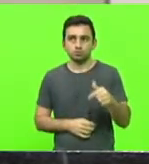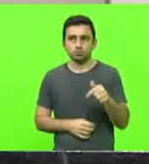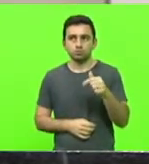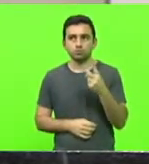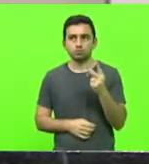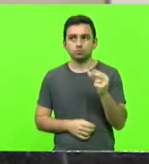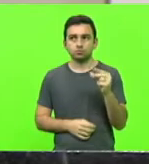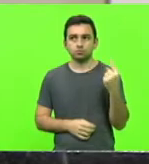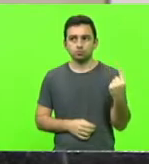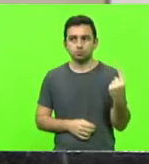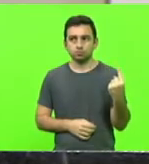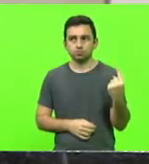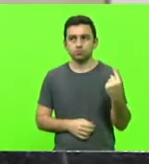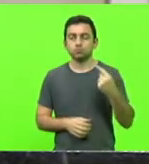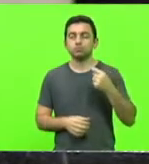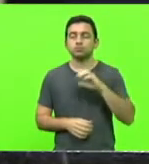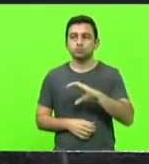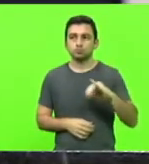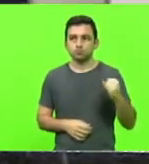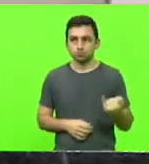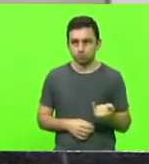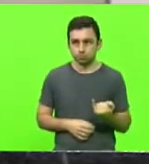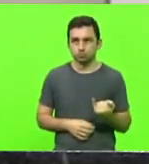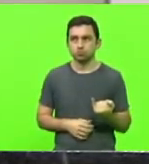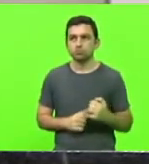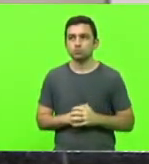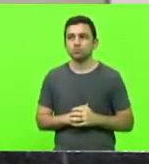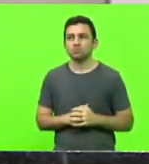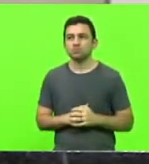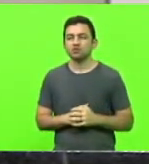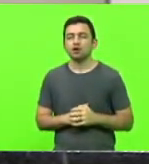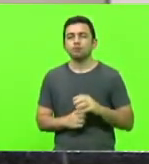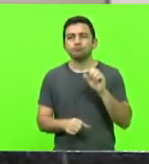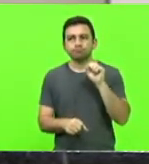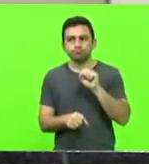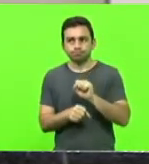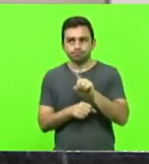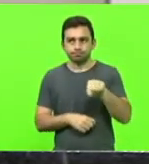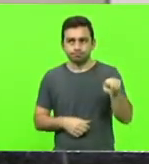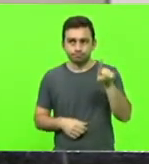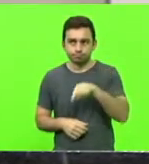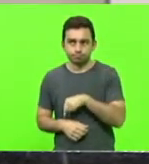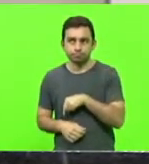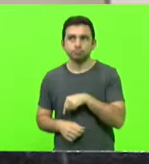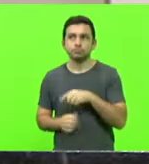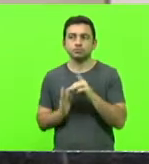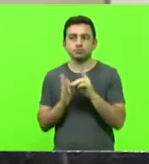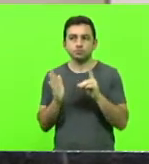4.7/2021, autor Comissão de Constituição e Justiça. Susta dispositivo do decreto